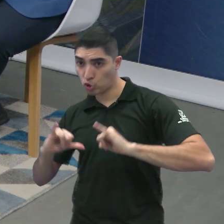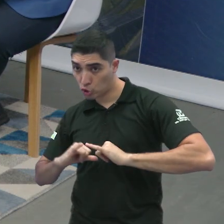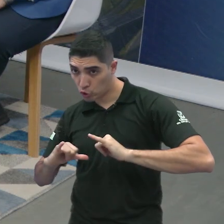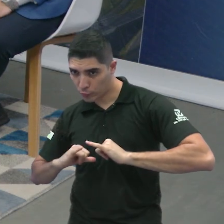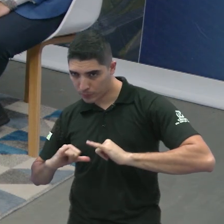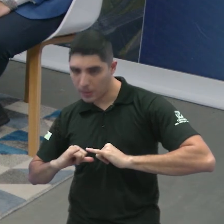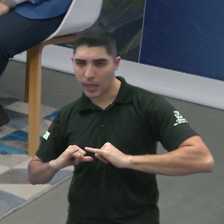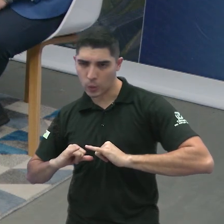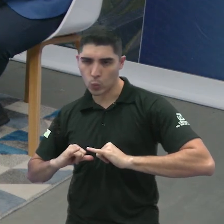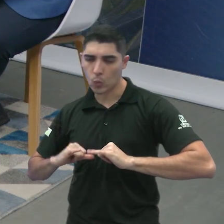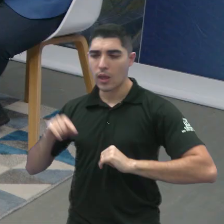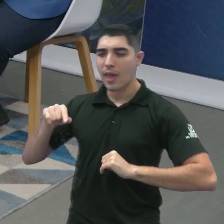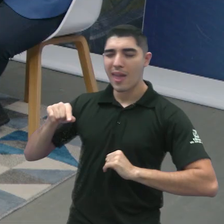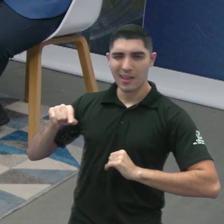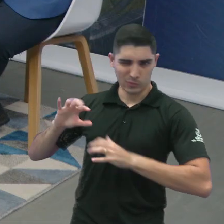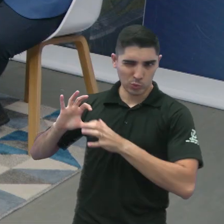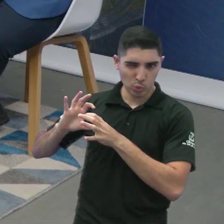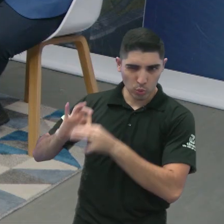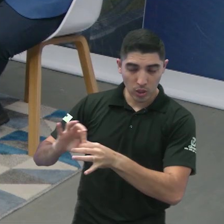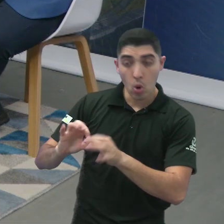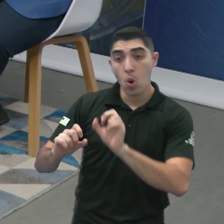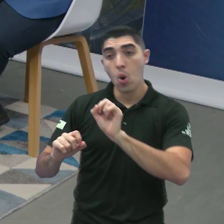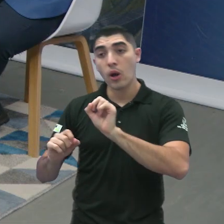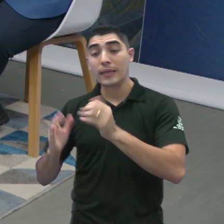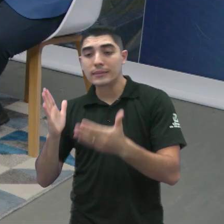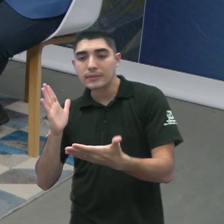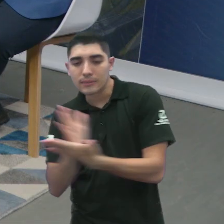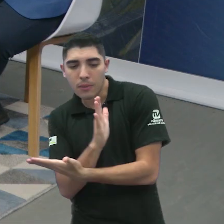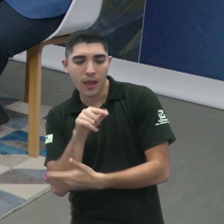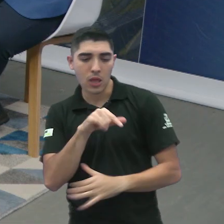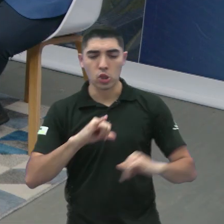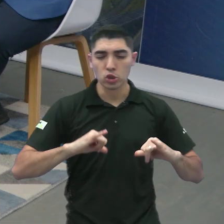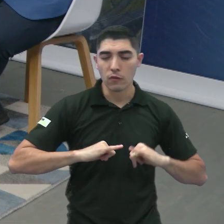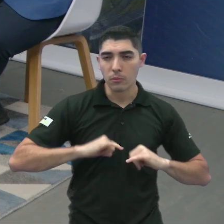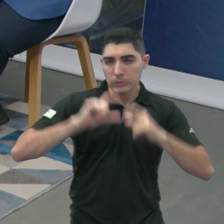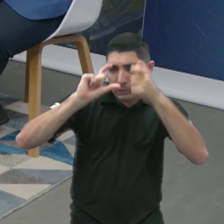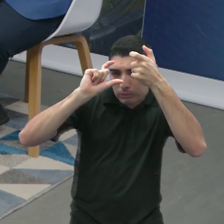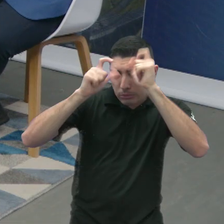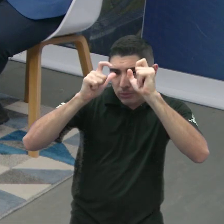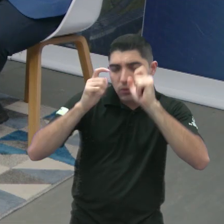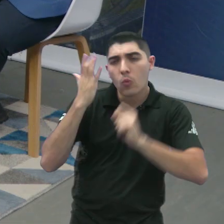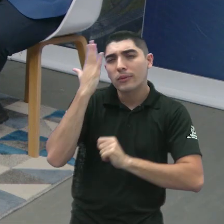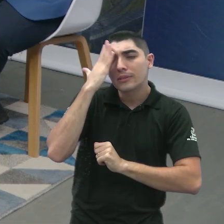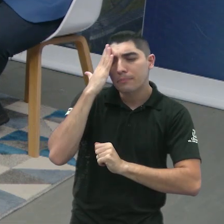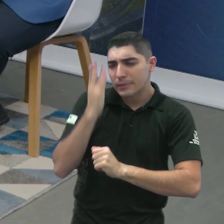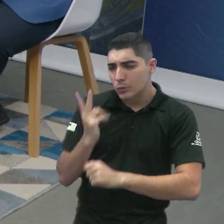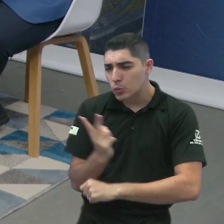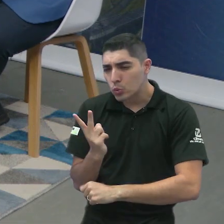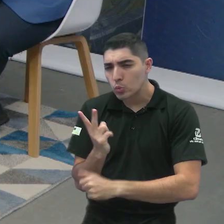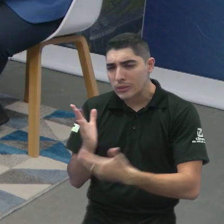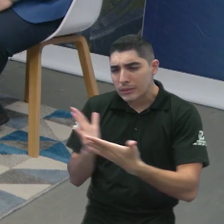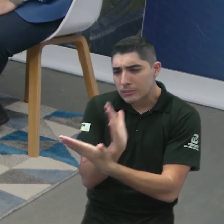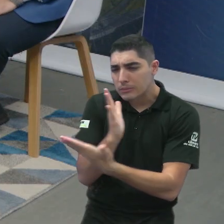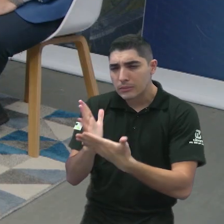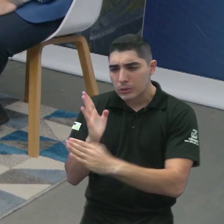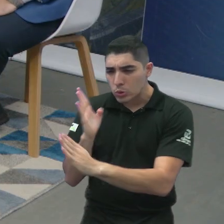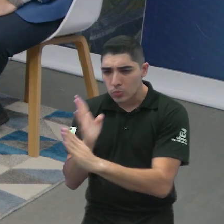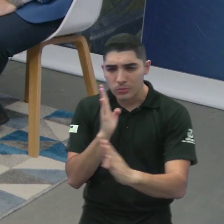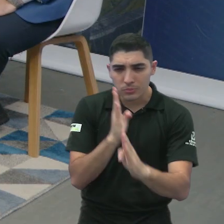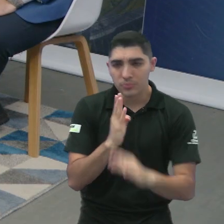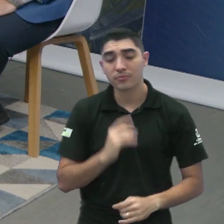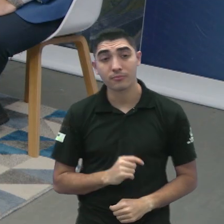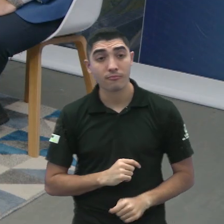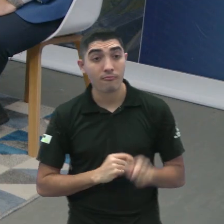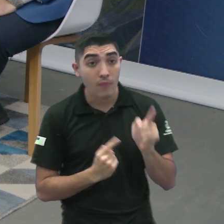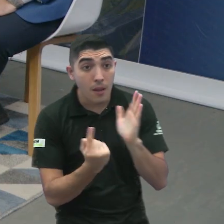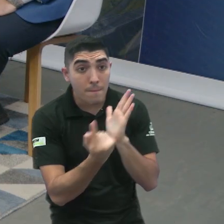pelo contexto de um transtorno psiquiátrico verdadeiro? Como o senhor consegue identificar isso? Pergunta super